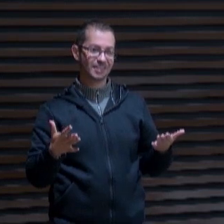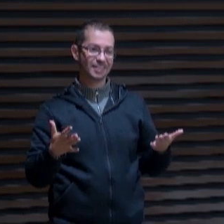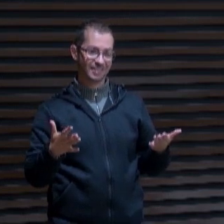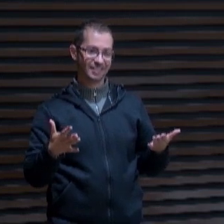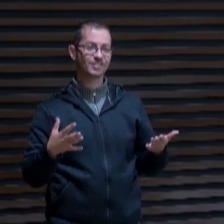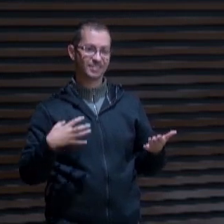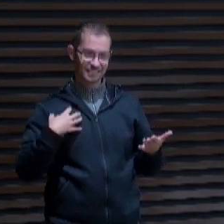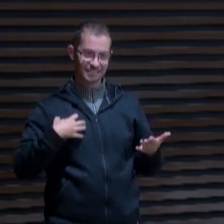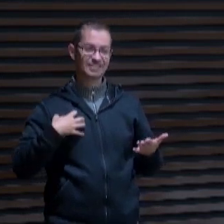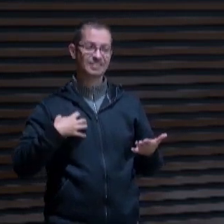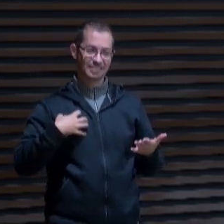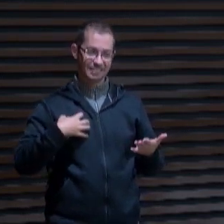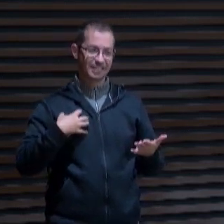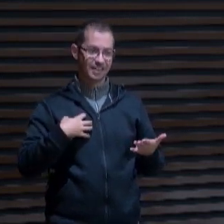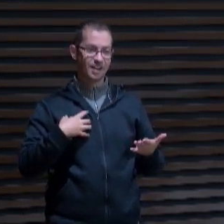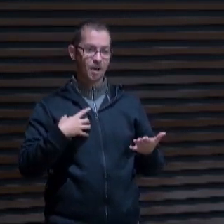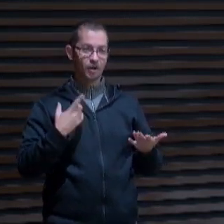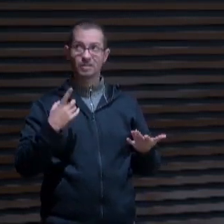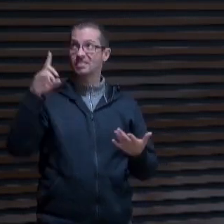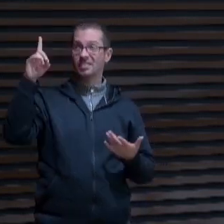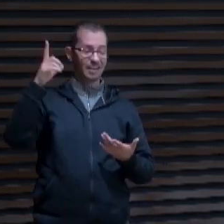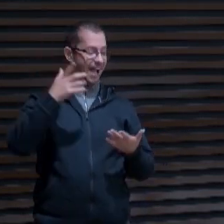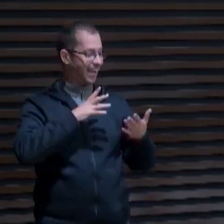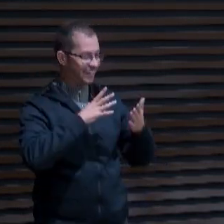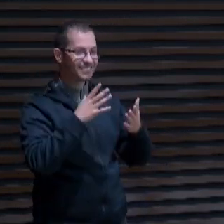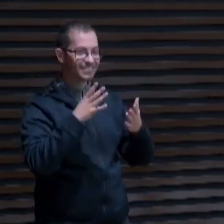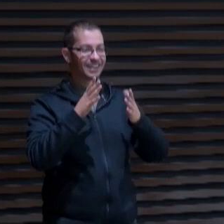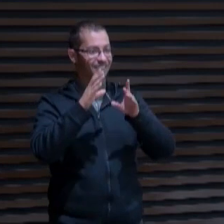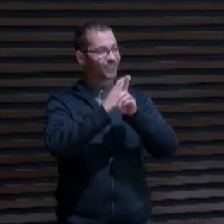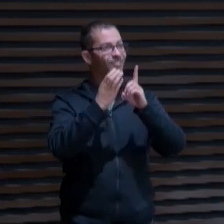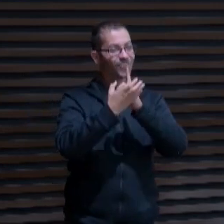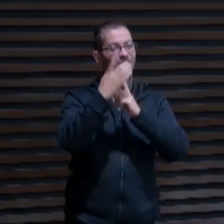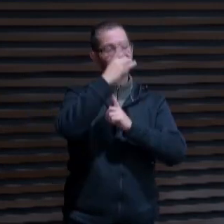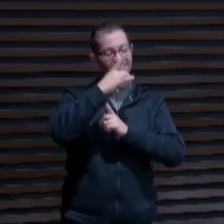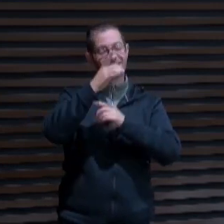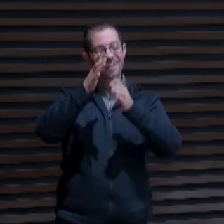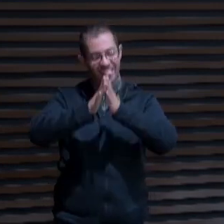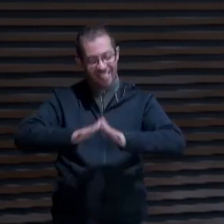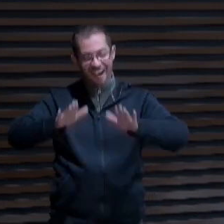deseja apagar o sol, escrevendo a palavra escuridão nas paredes da sua cela.